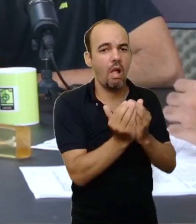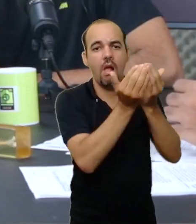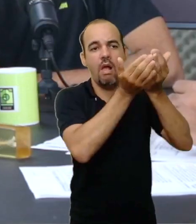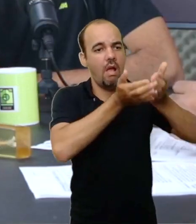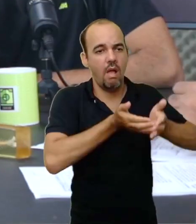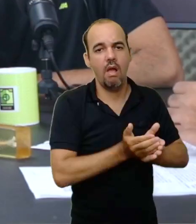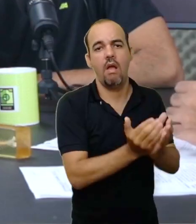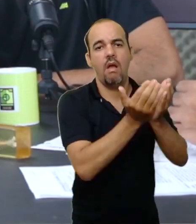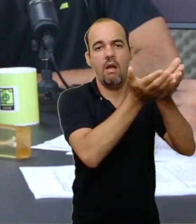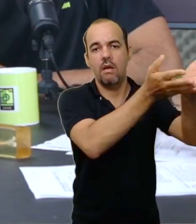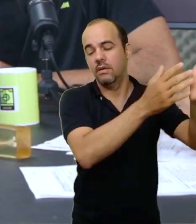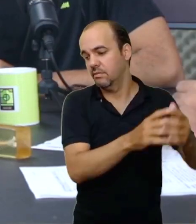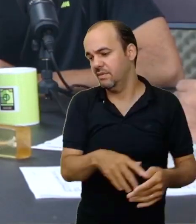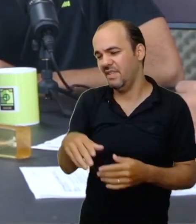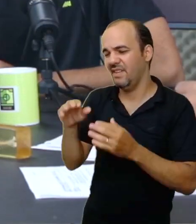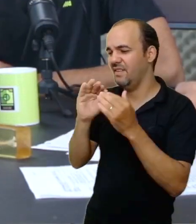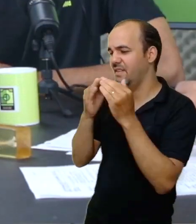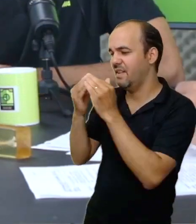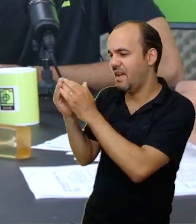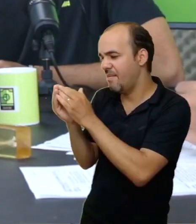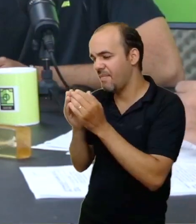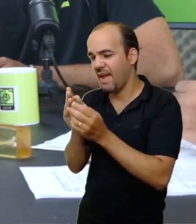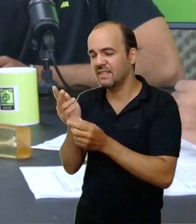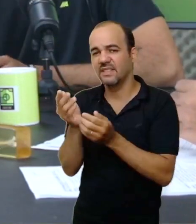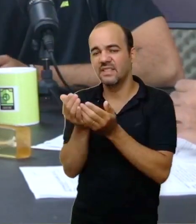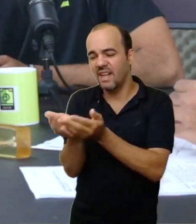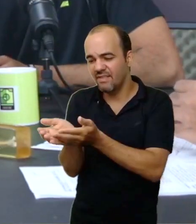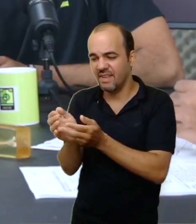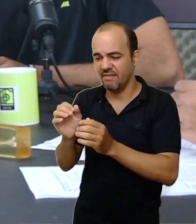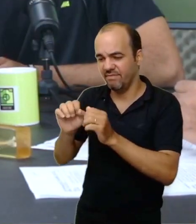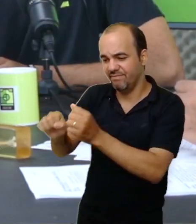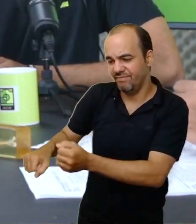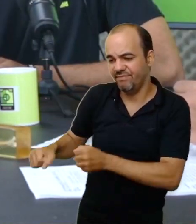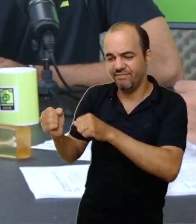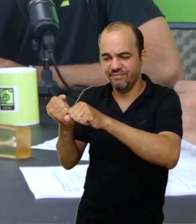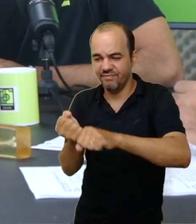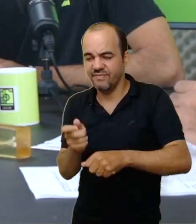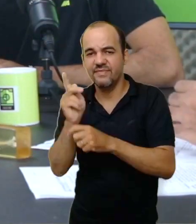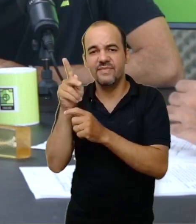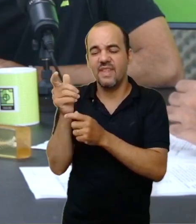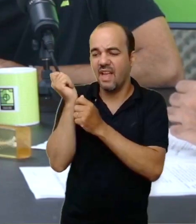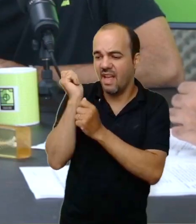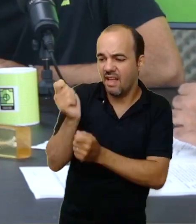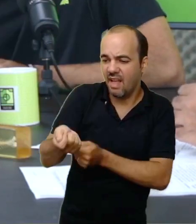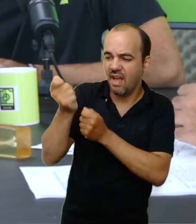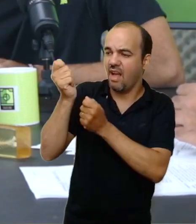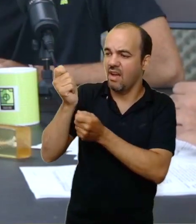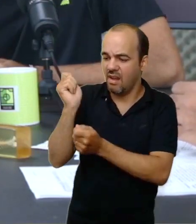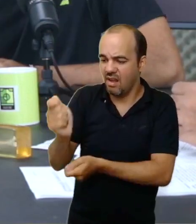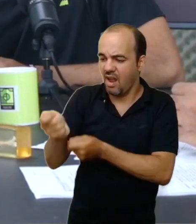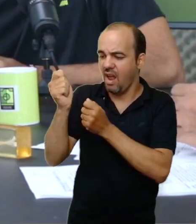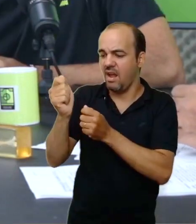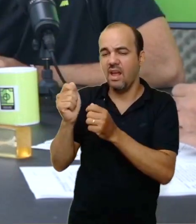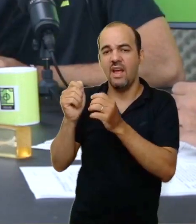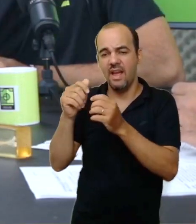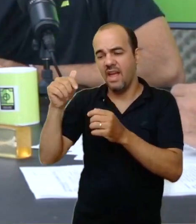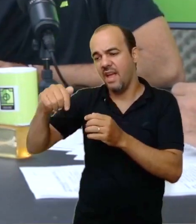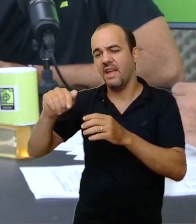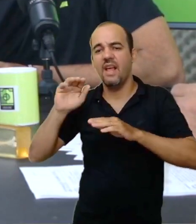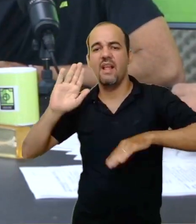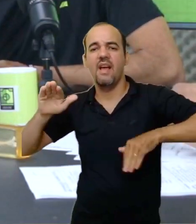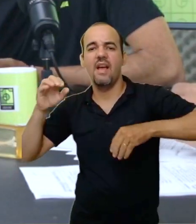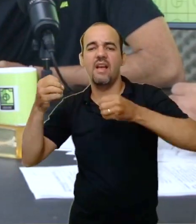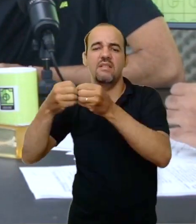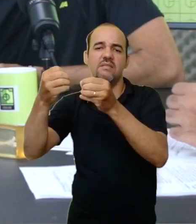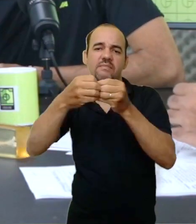artesanais, vamos dizer assim, né? Com vara, com tarrafa, algumas redes, elas pegam mais próximos daqui do Da litoral, costa, né? Sim, Mais